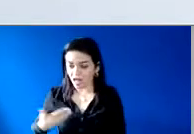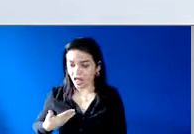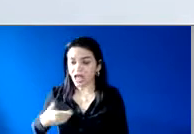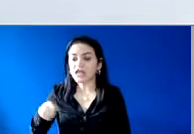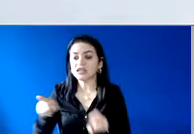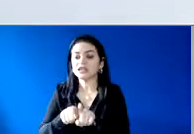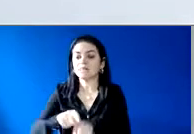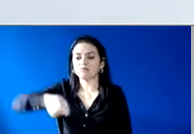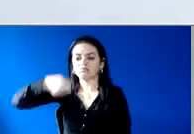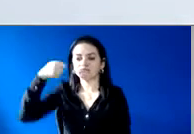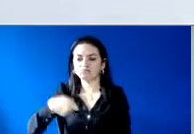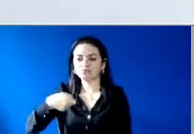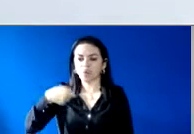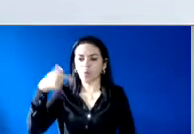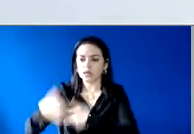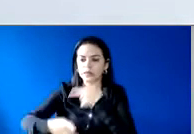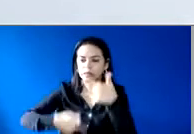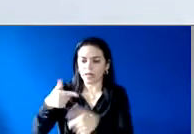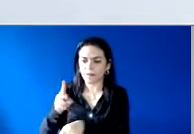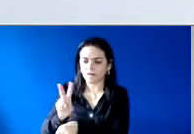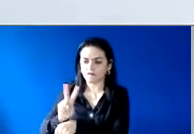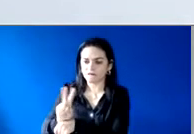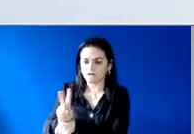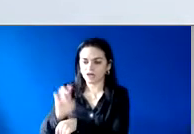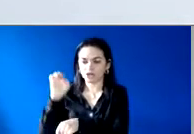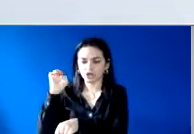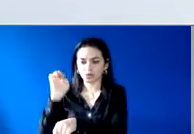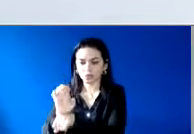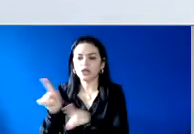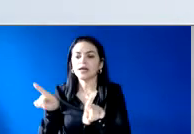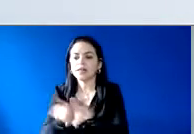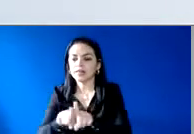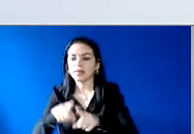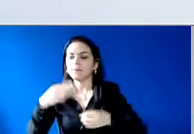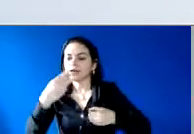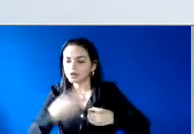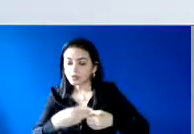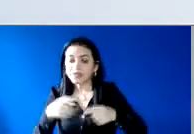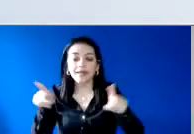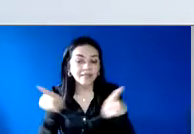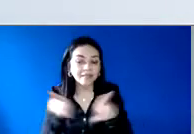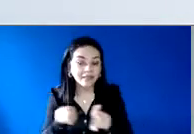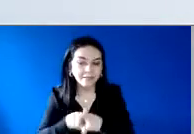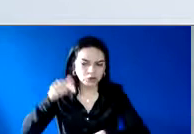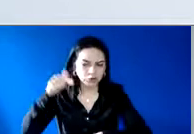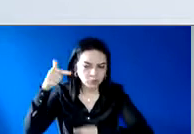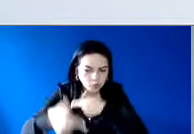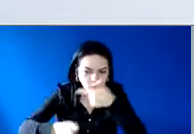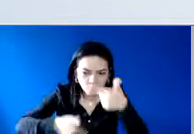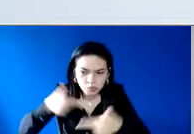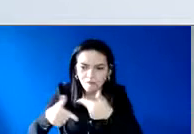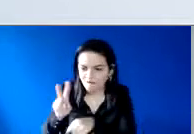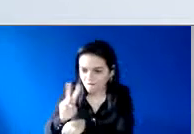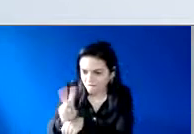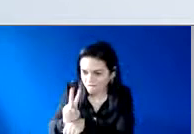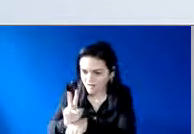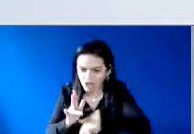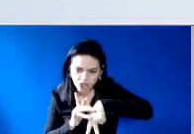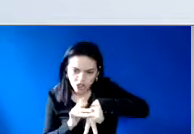rigoroso da vigilância sanitária, tanto do Estado como dos municípios, e um trabalho muito intenso de vigilância de casos,